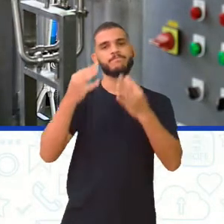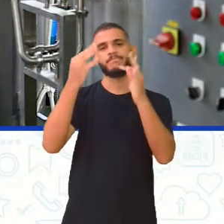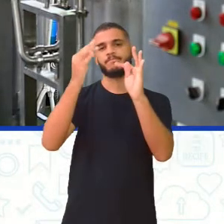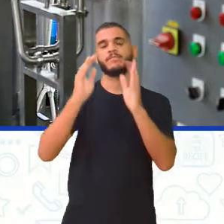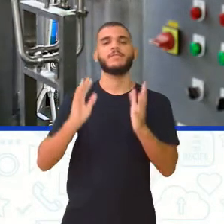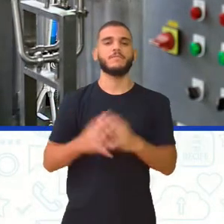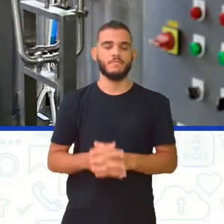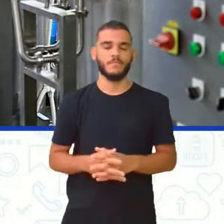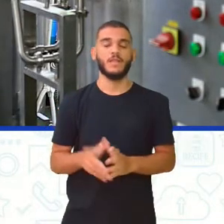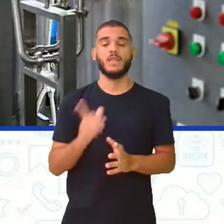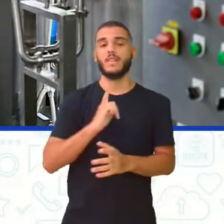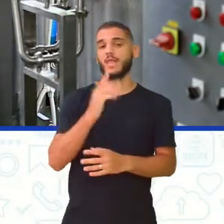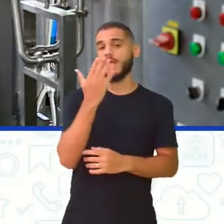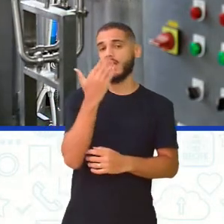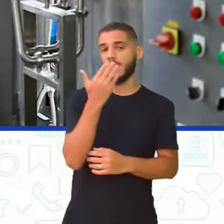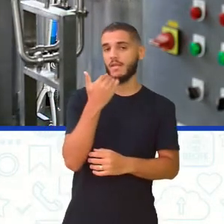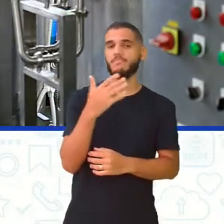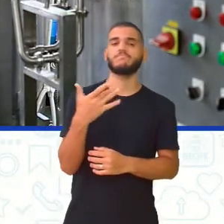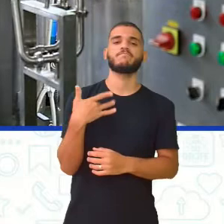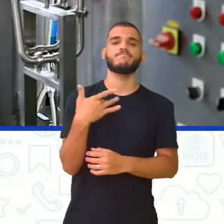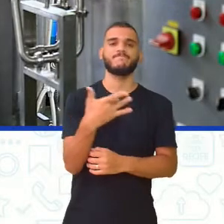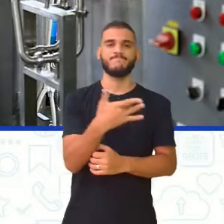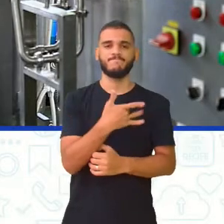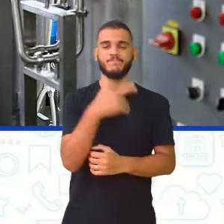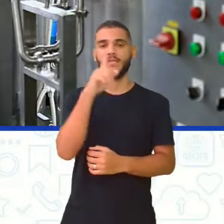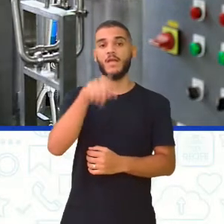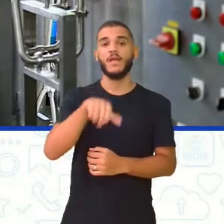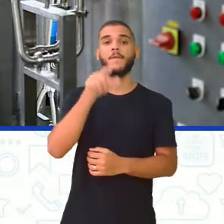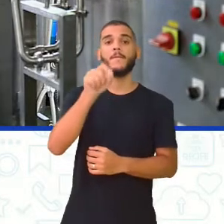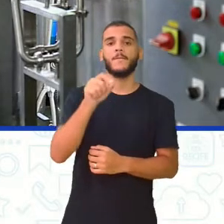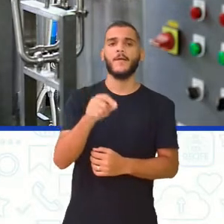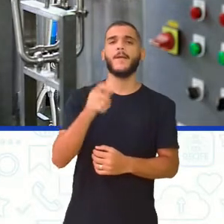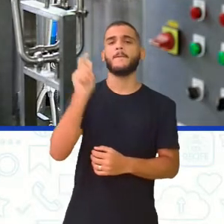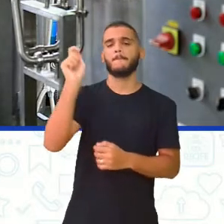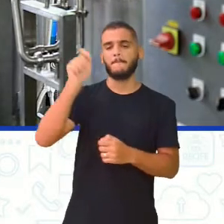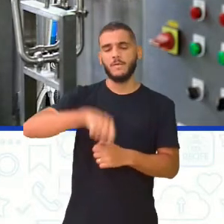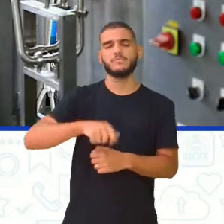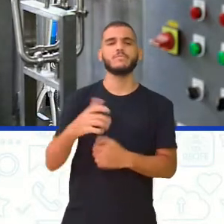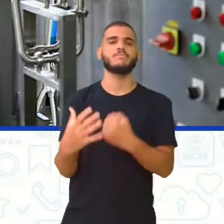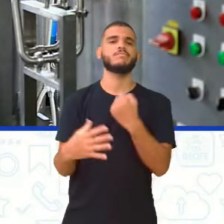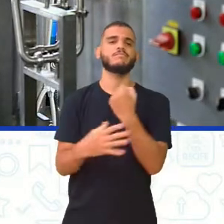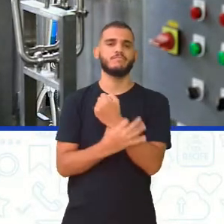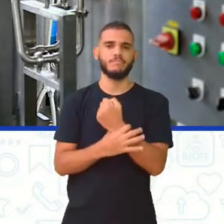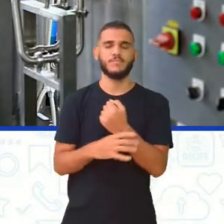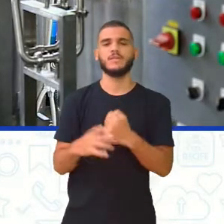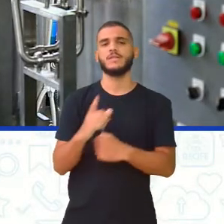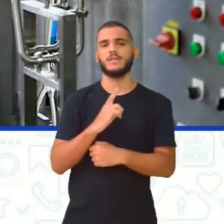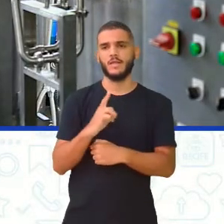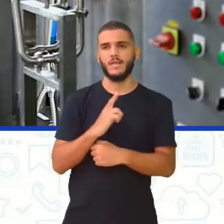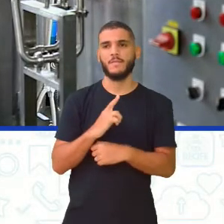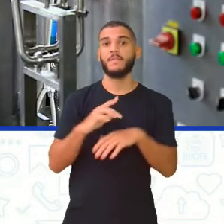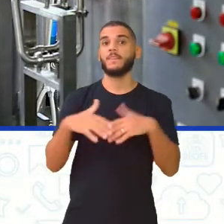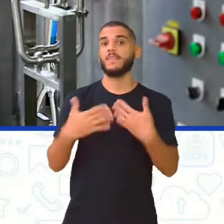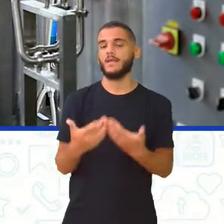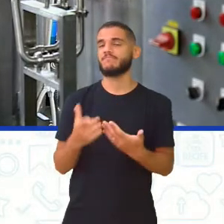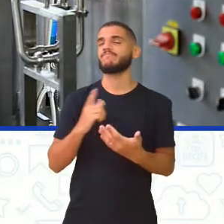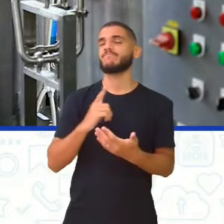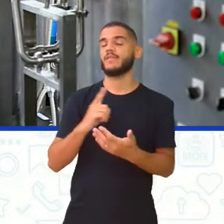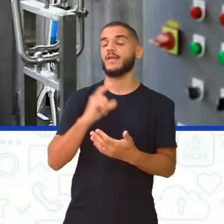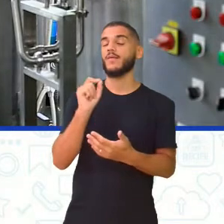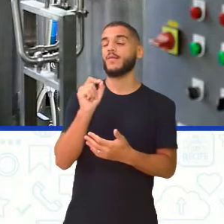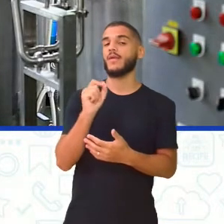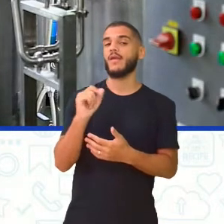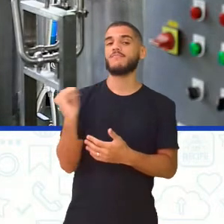busca de alimentos saudáveis, que esses alimentos eles possam ser seguros, e aí vem um grande pedido, né, que eles